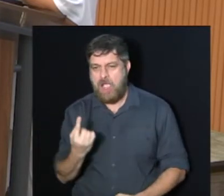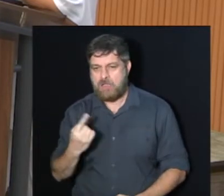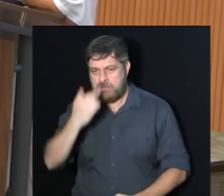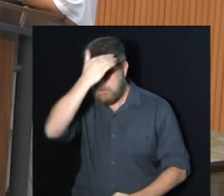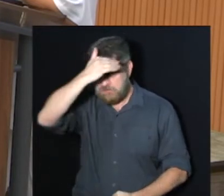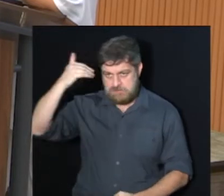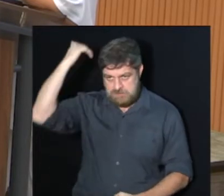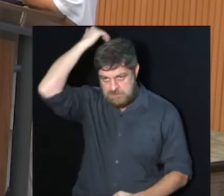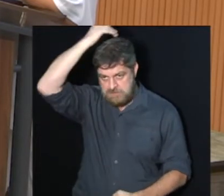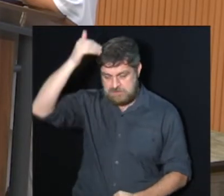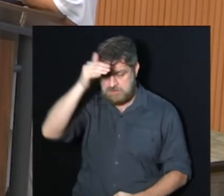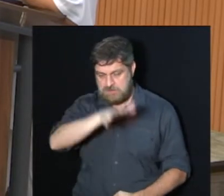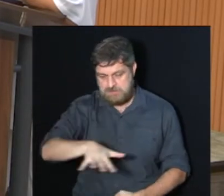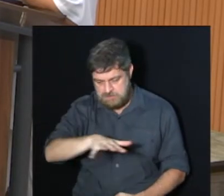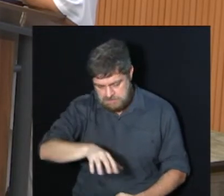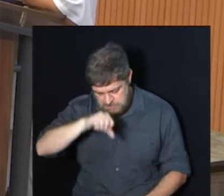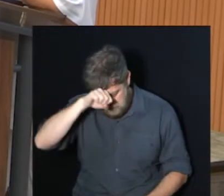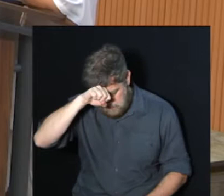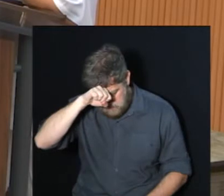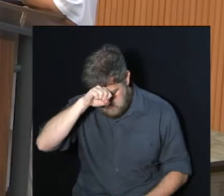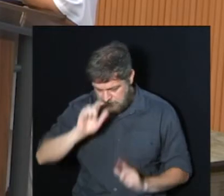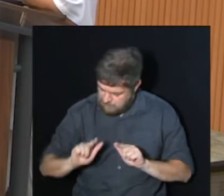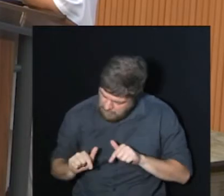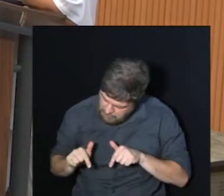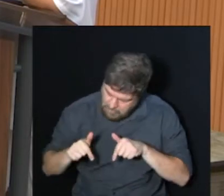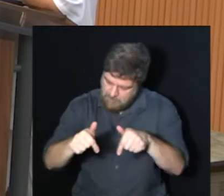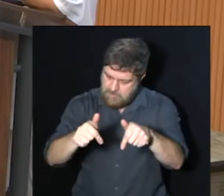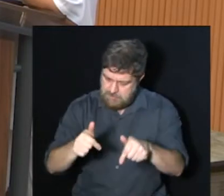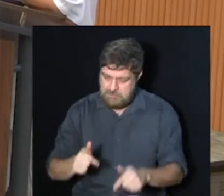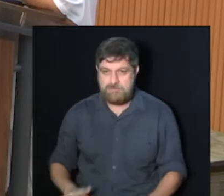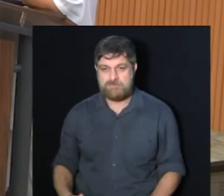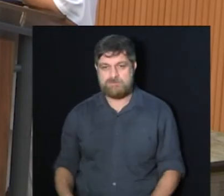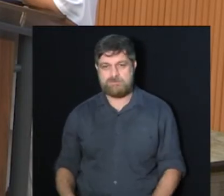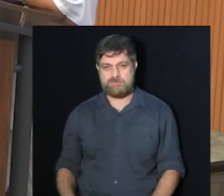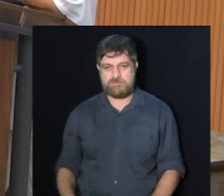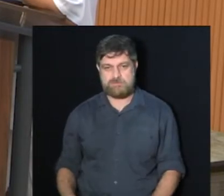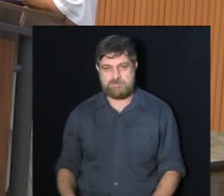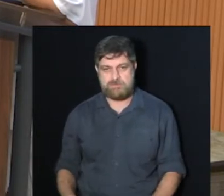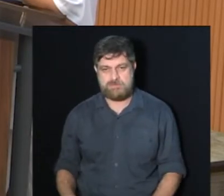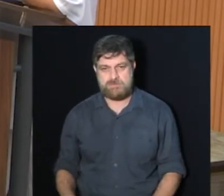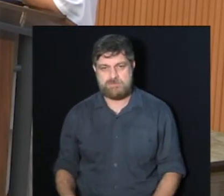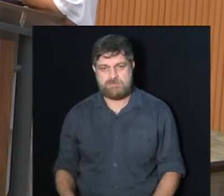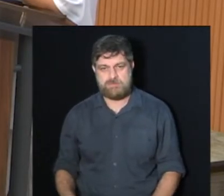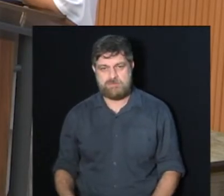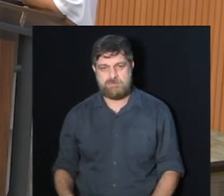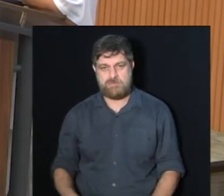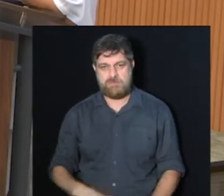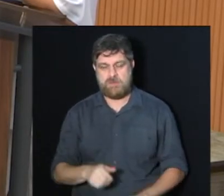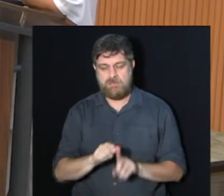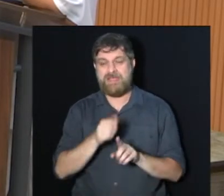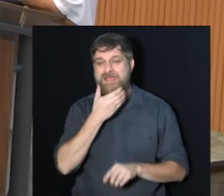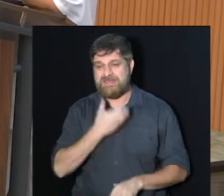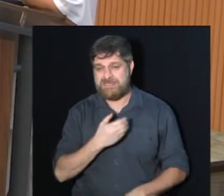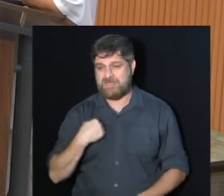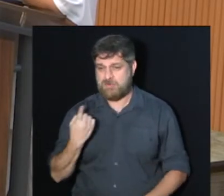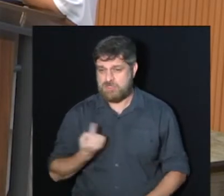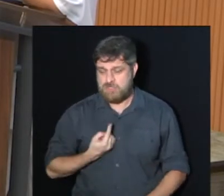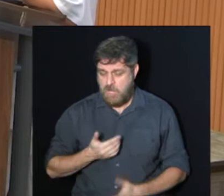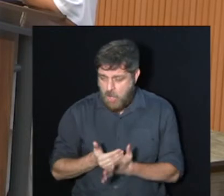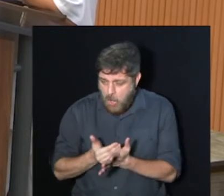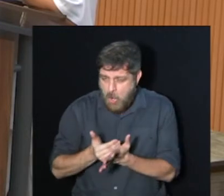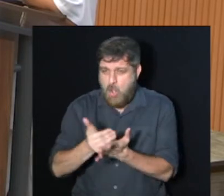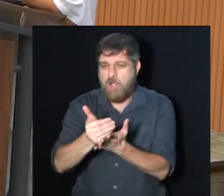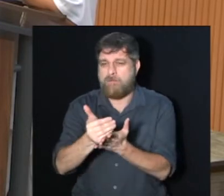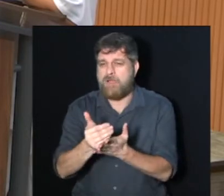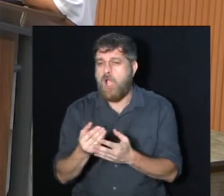sacerdotisa da Umbanda. Bora, gente, bora, vamos daqui, passou dezembro, nós já podemos começar a fazer.